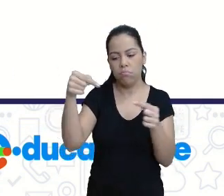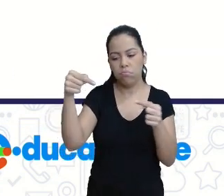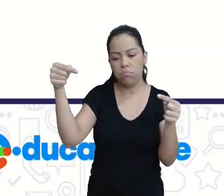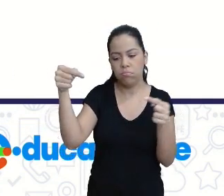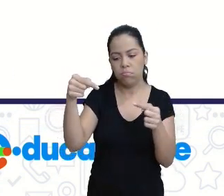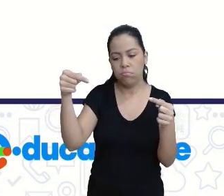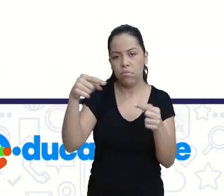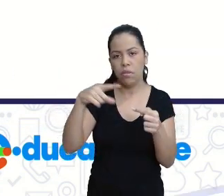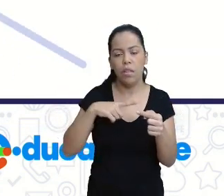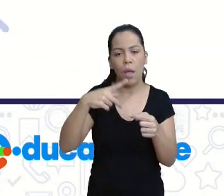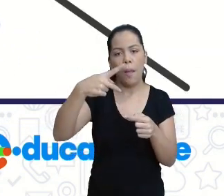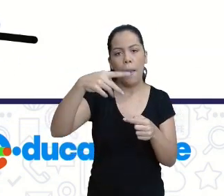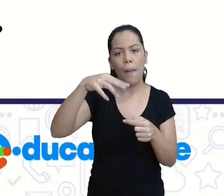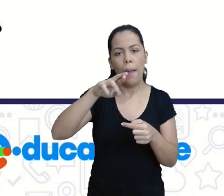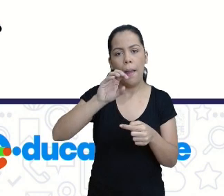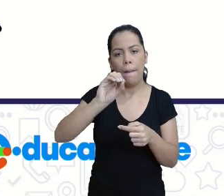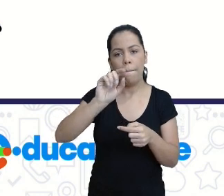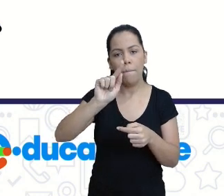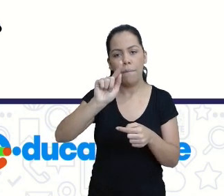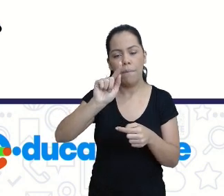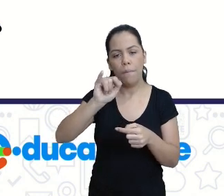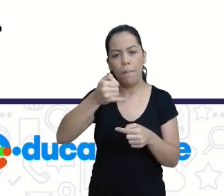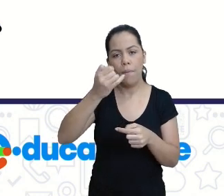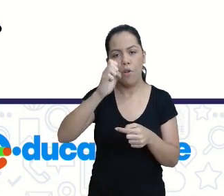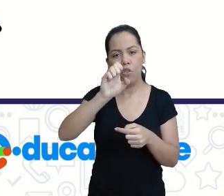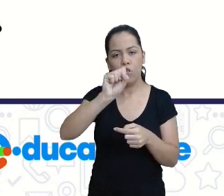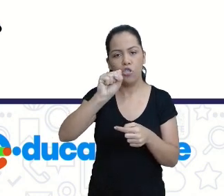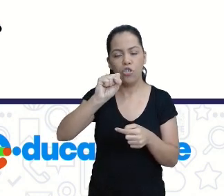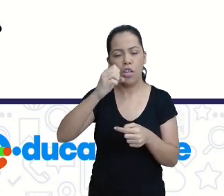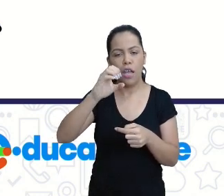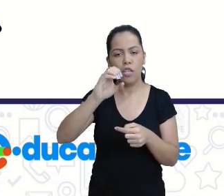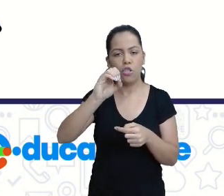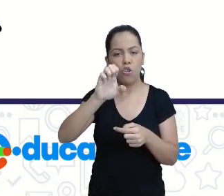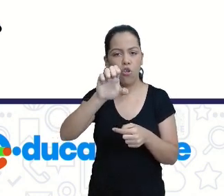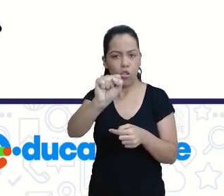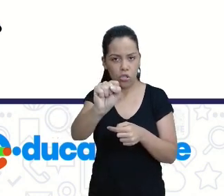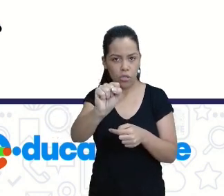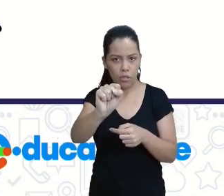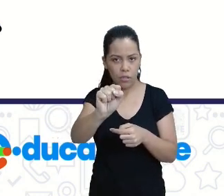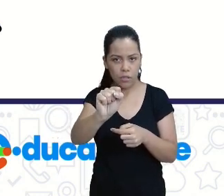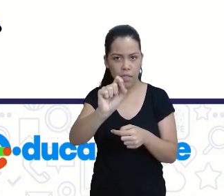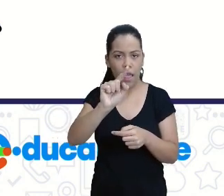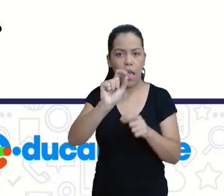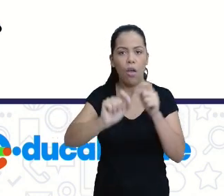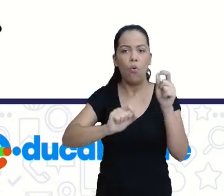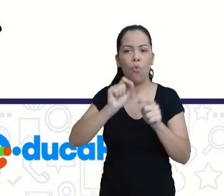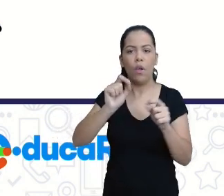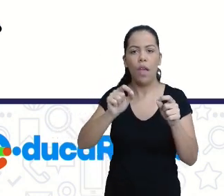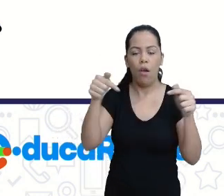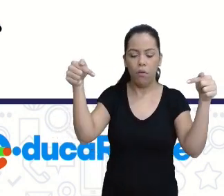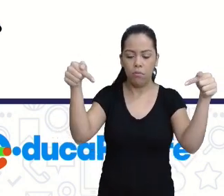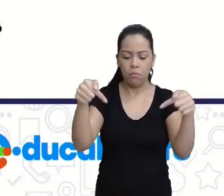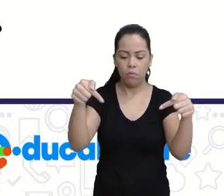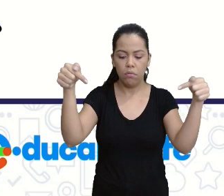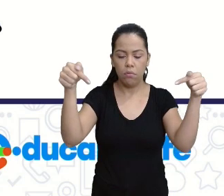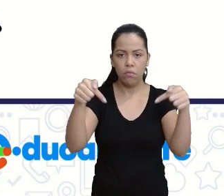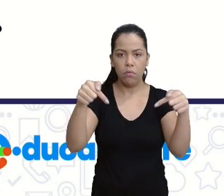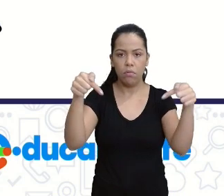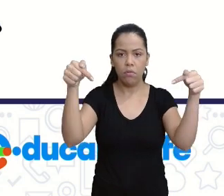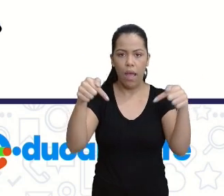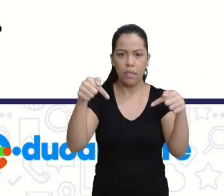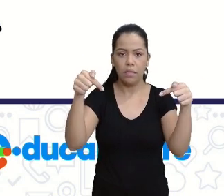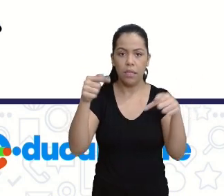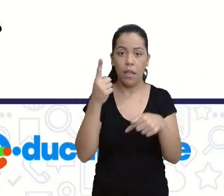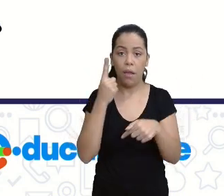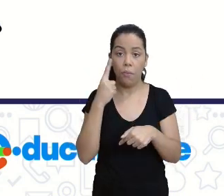as projeções, tá certo? Essas projeções, elas aparecem aí e a gente vai tentar entender de uma